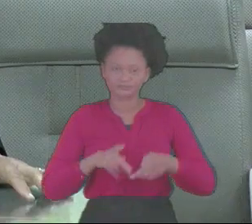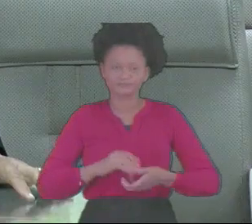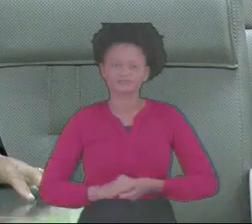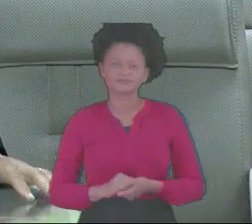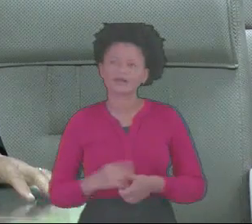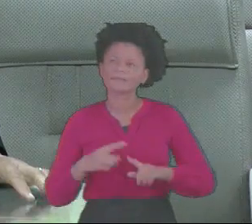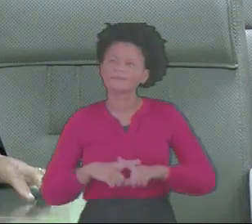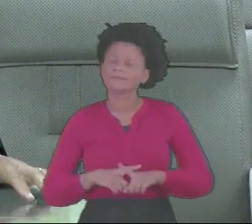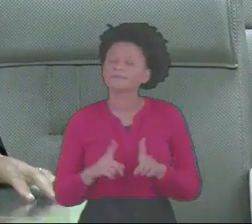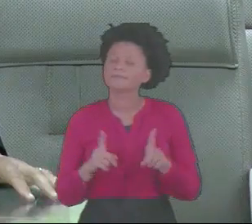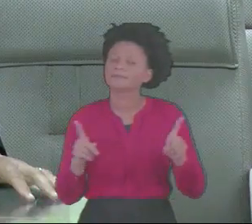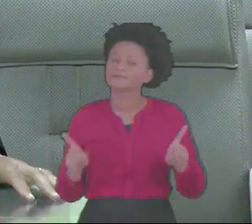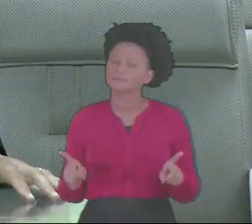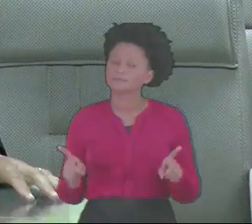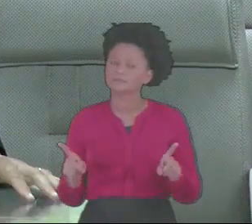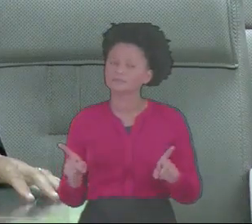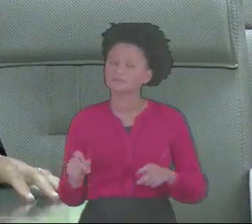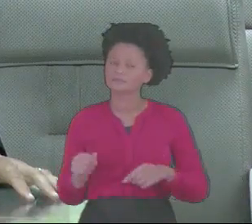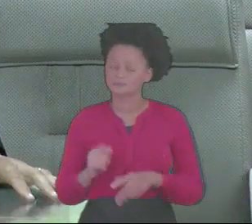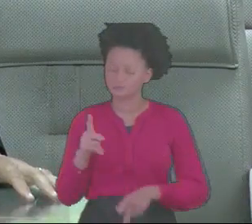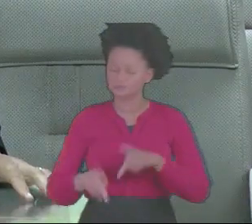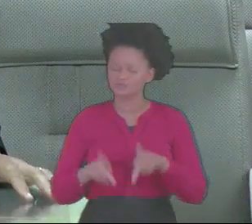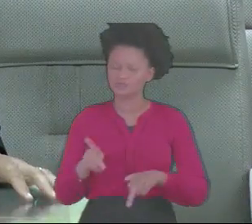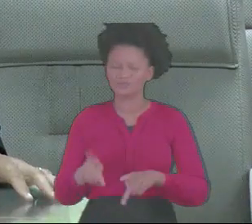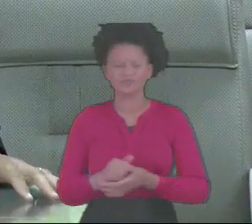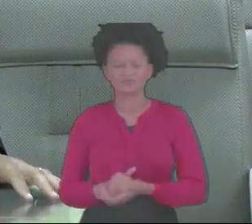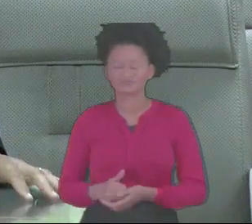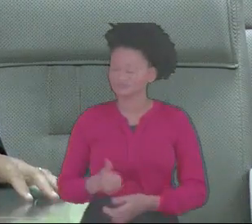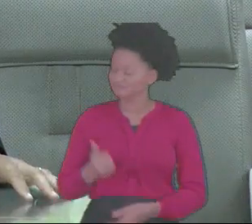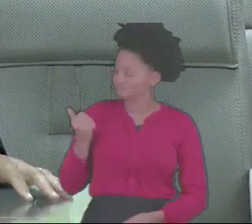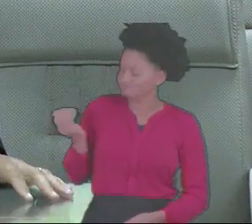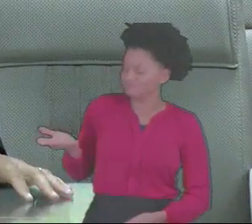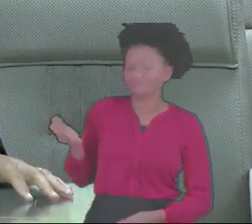É mas o povo sempre prevaricaram contra Deus